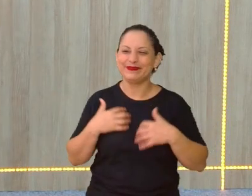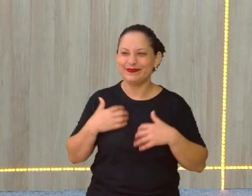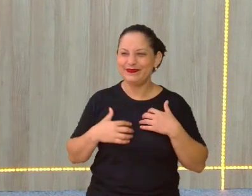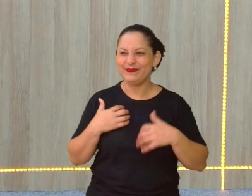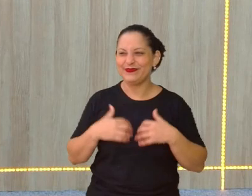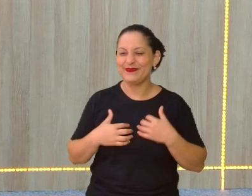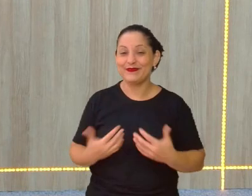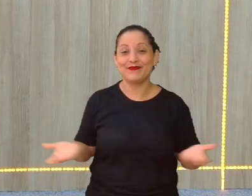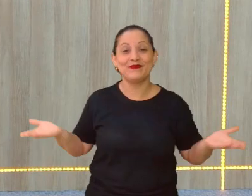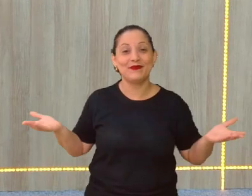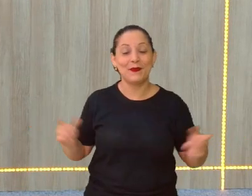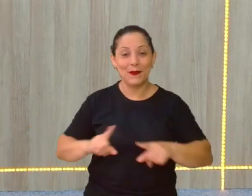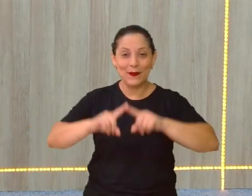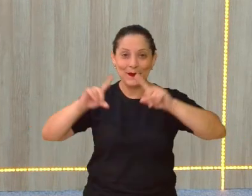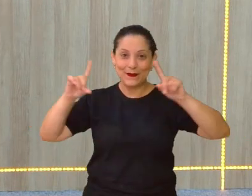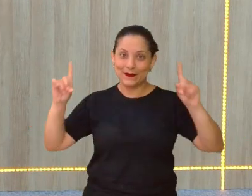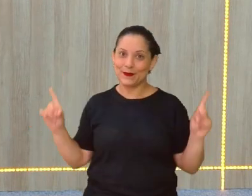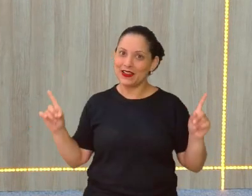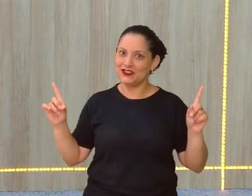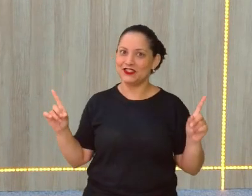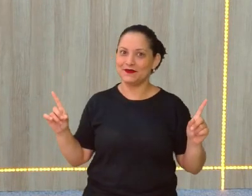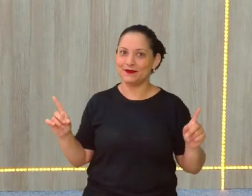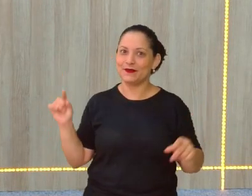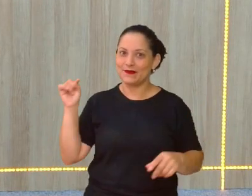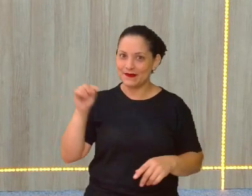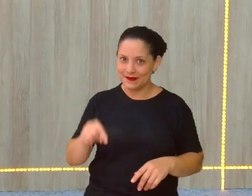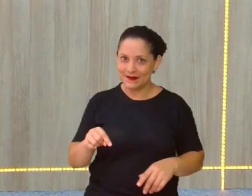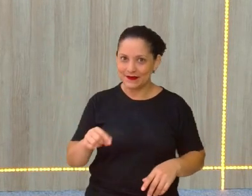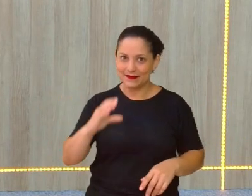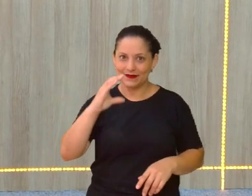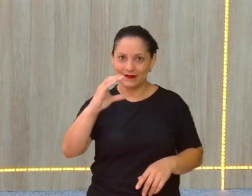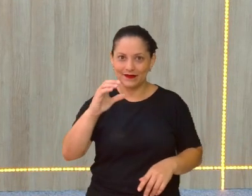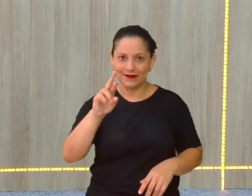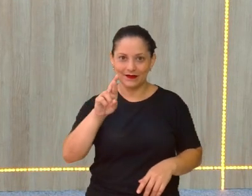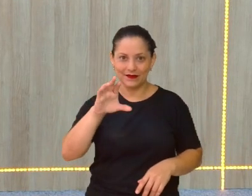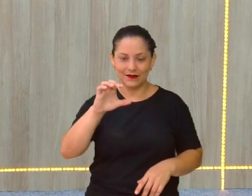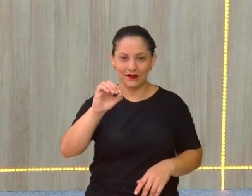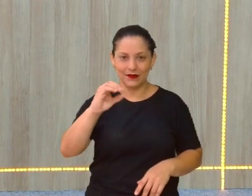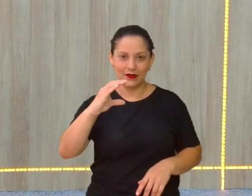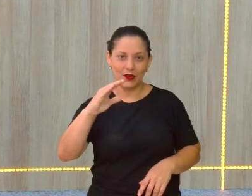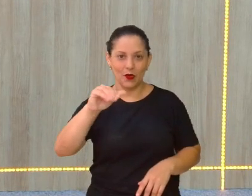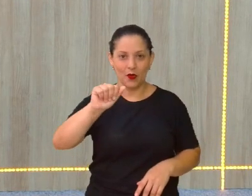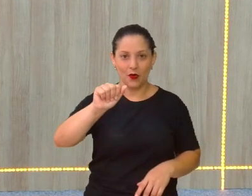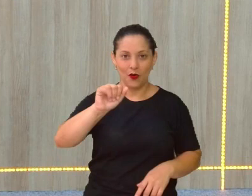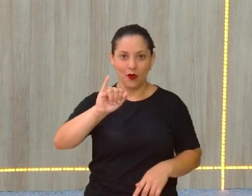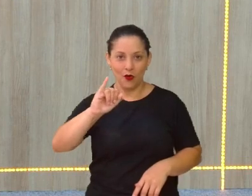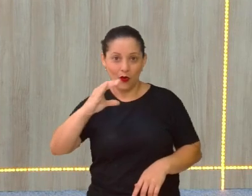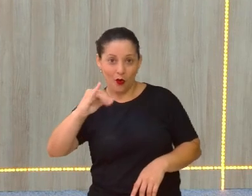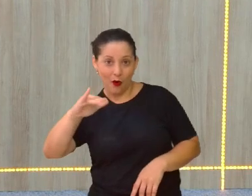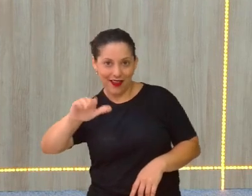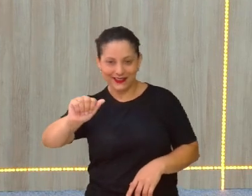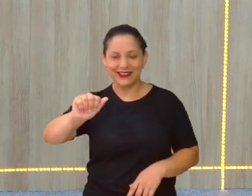Um banzo, mas né? ela foi despachada também. Viva los hermanos!